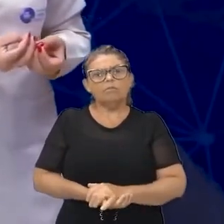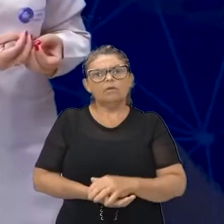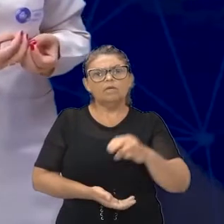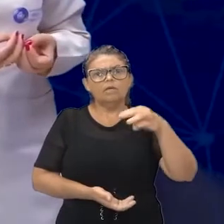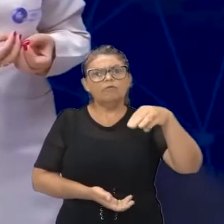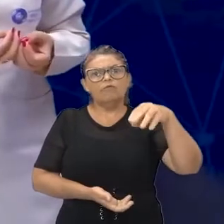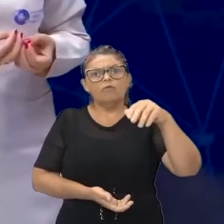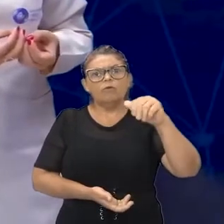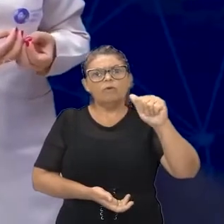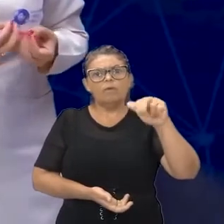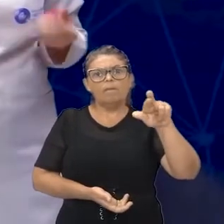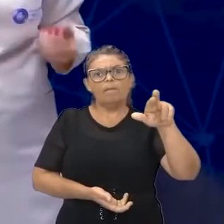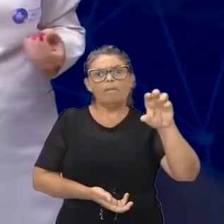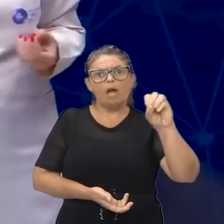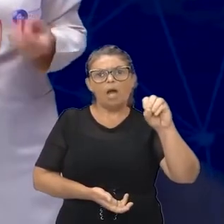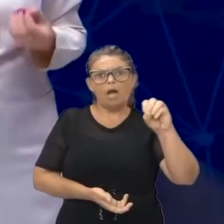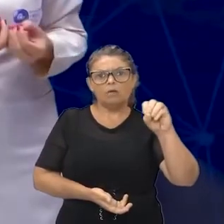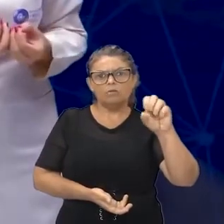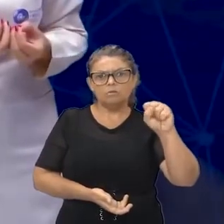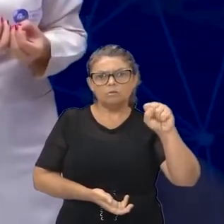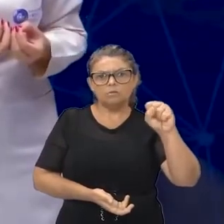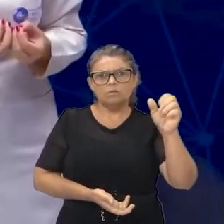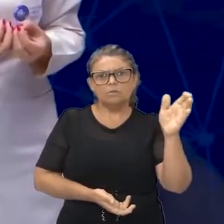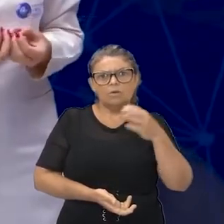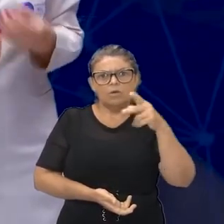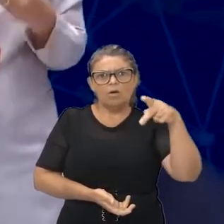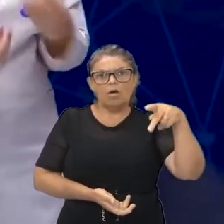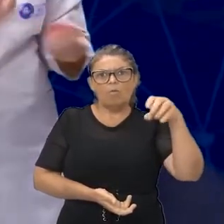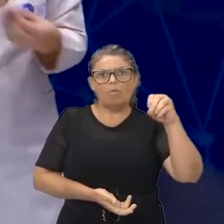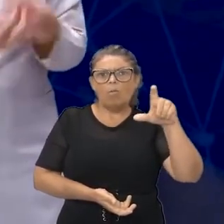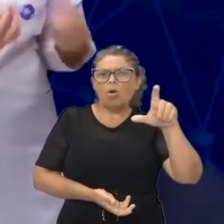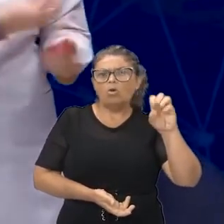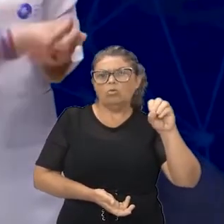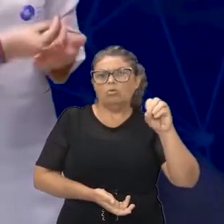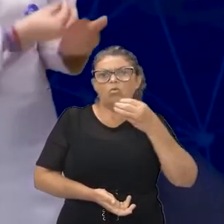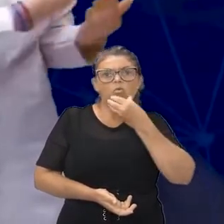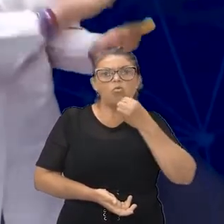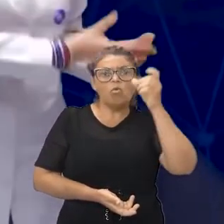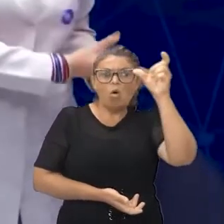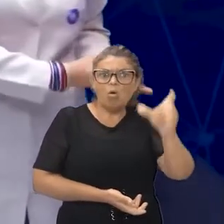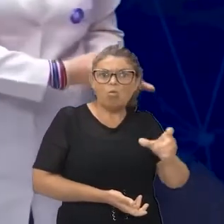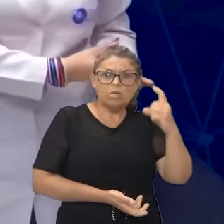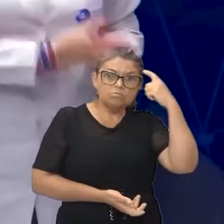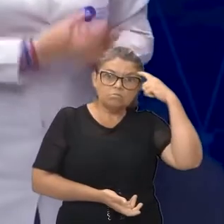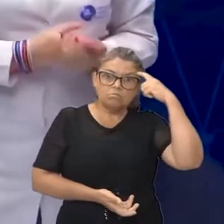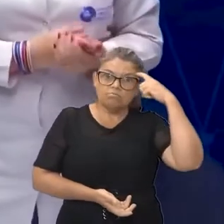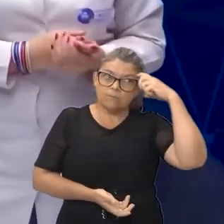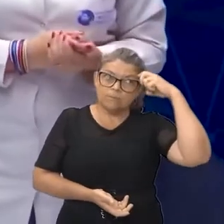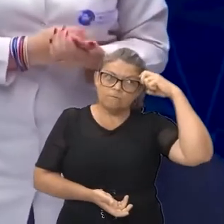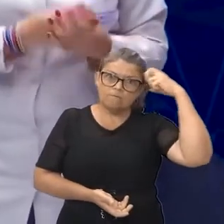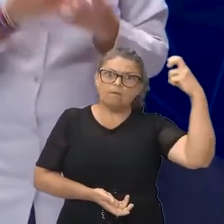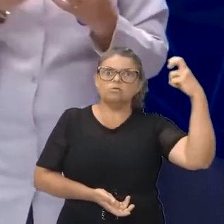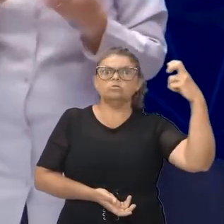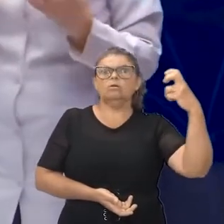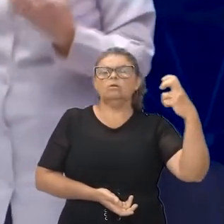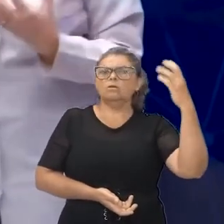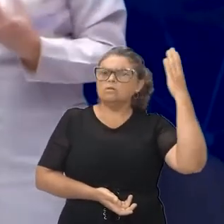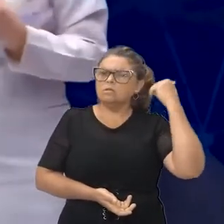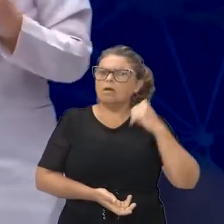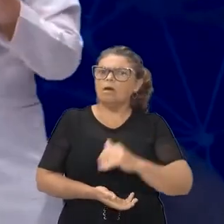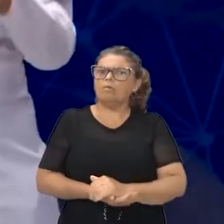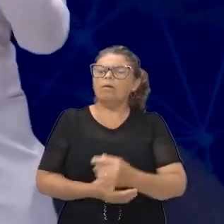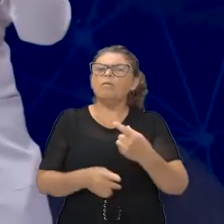do Maravilhoso, que vocês já conhecem, já ouviram falar, ele dá aí umas dicas do que pode acontecer. Por que que